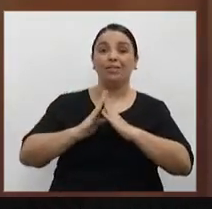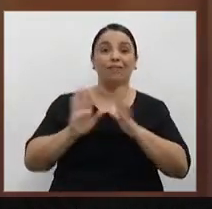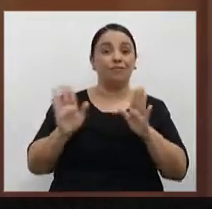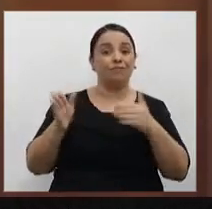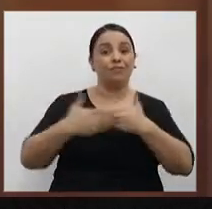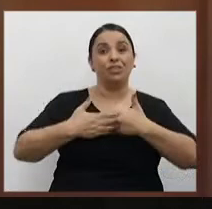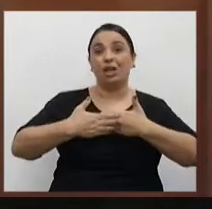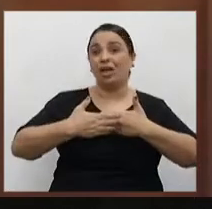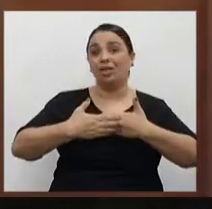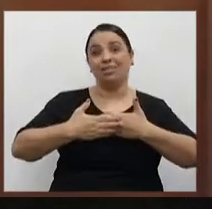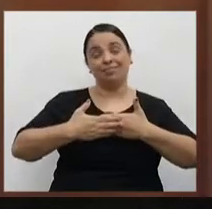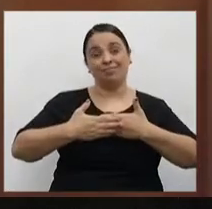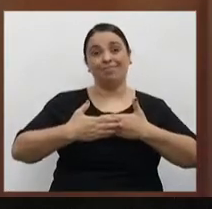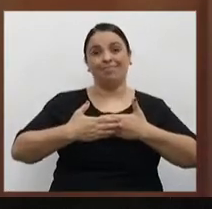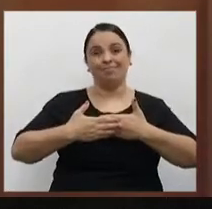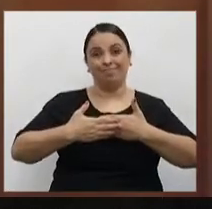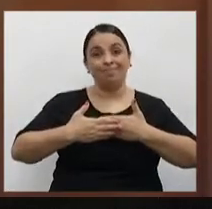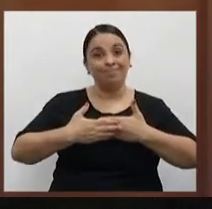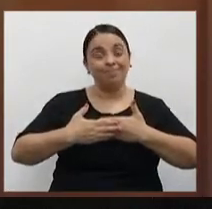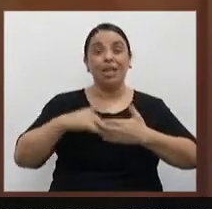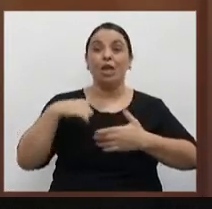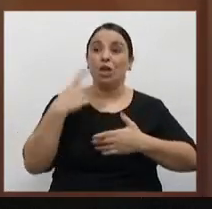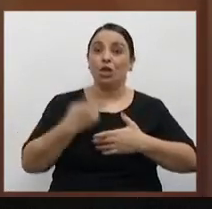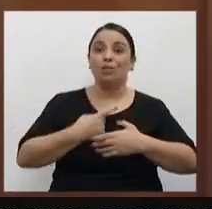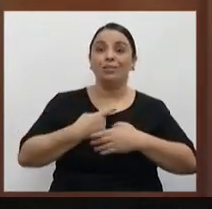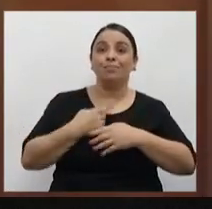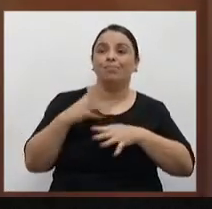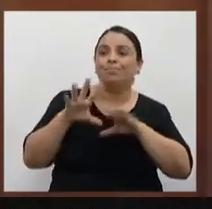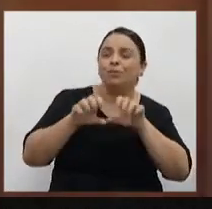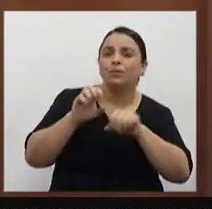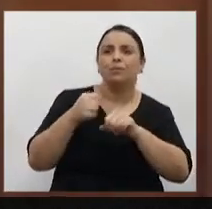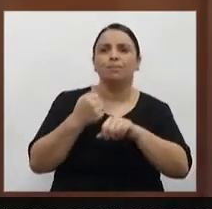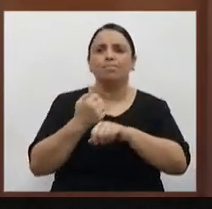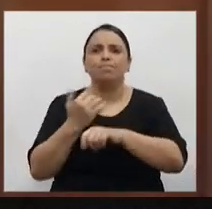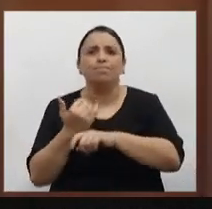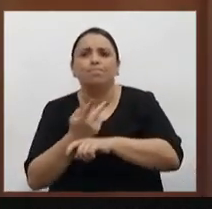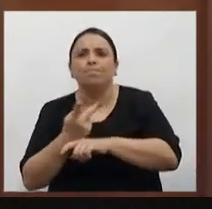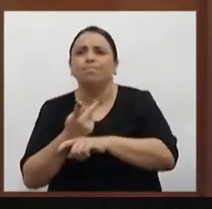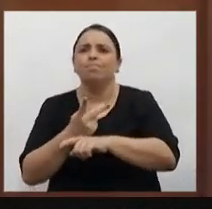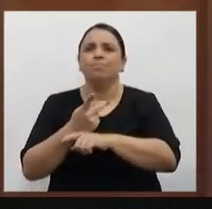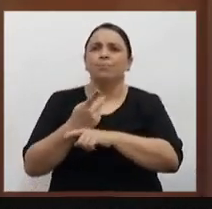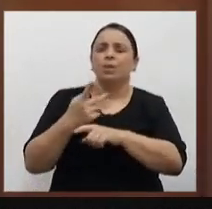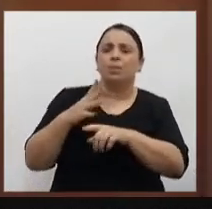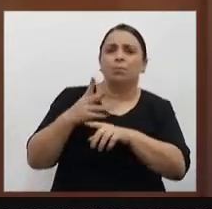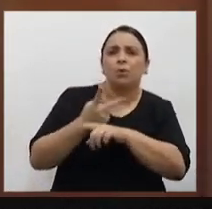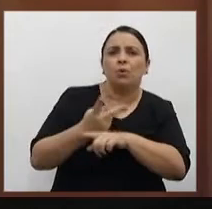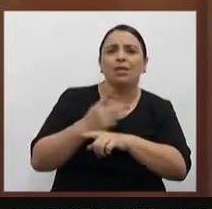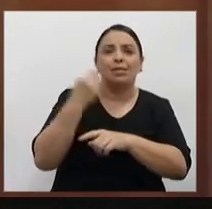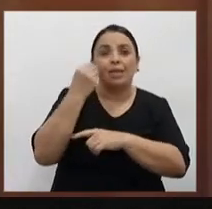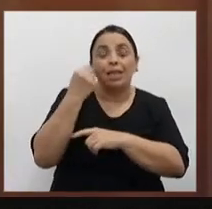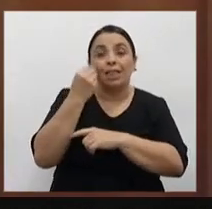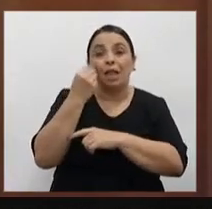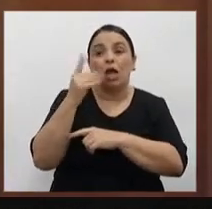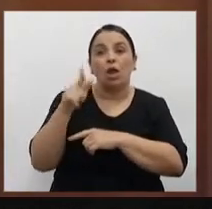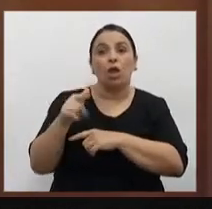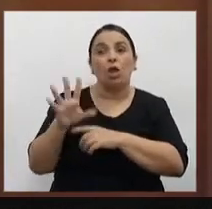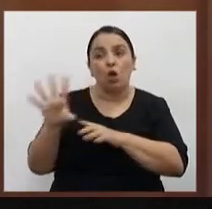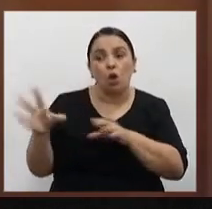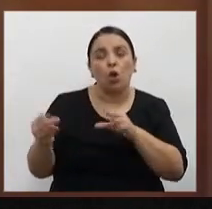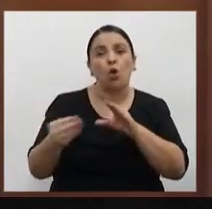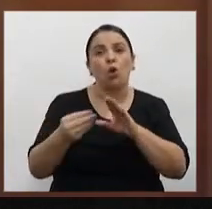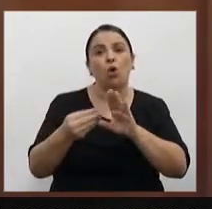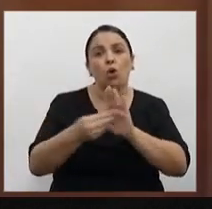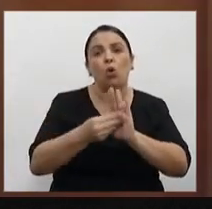buscando, como todos, né, essa priorização da vacina para as pessoas com deficiência. E